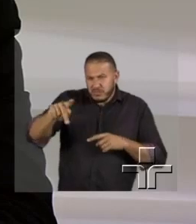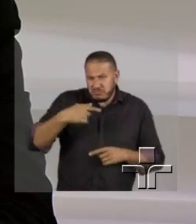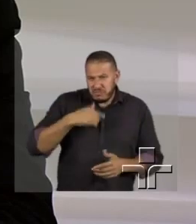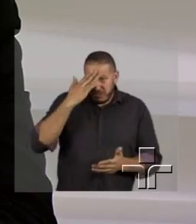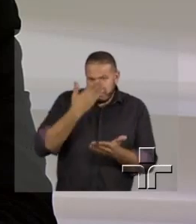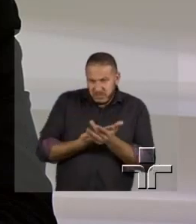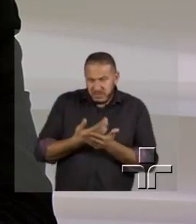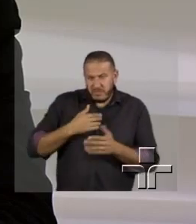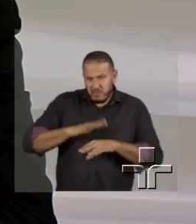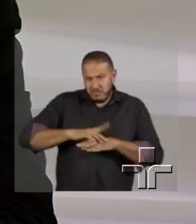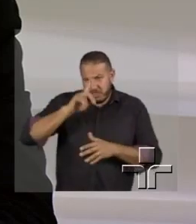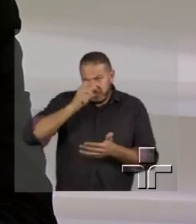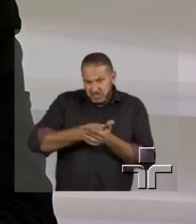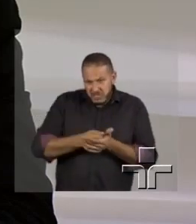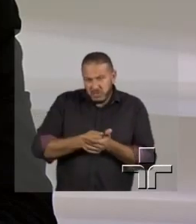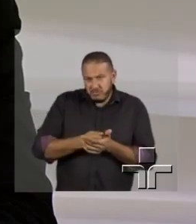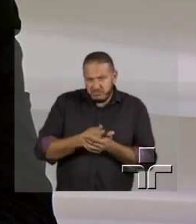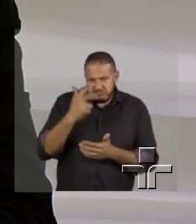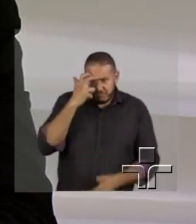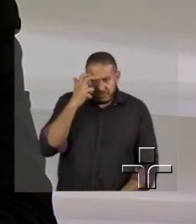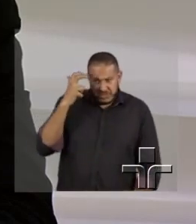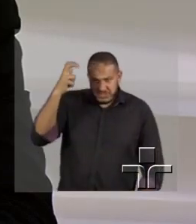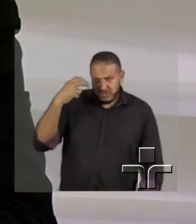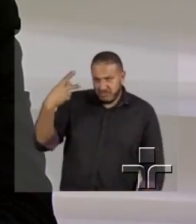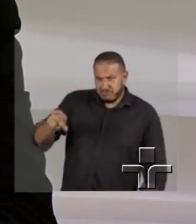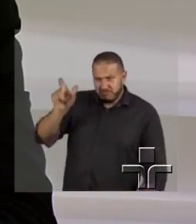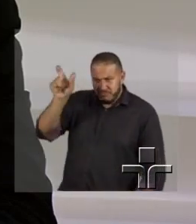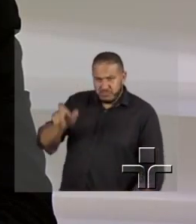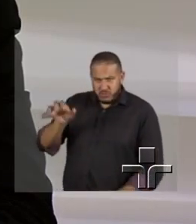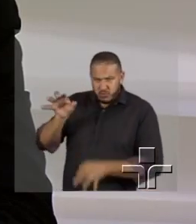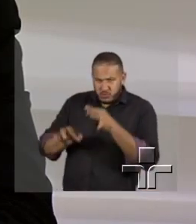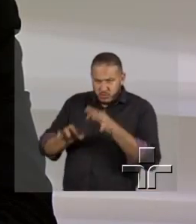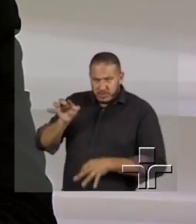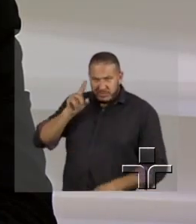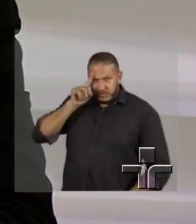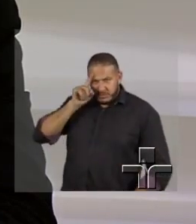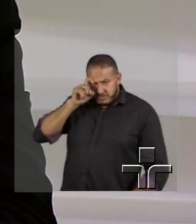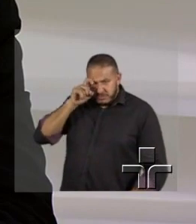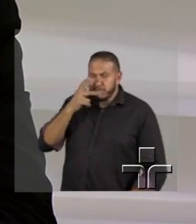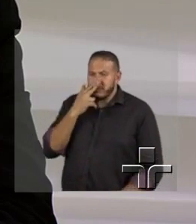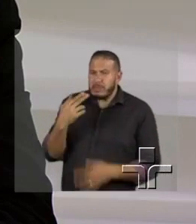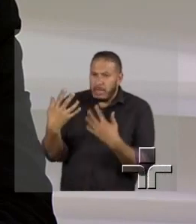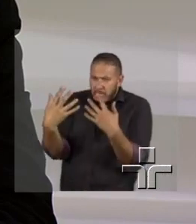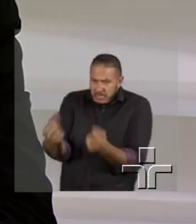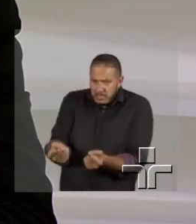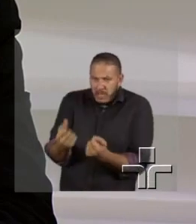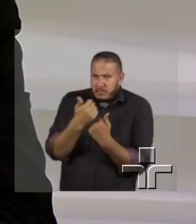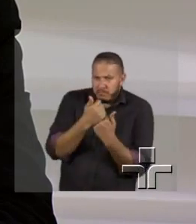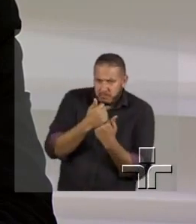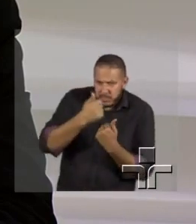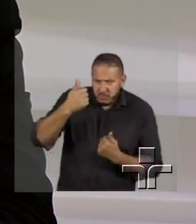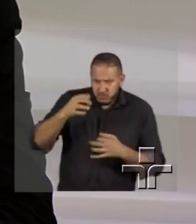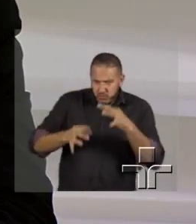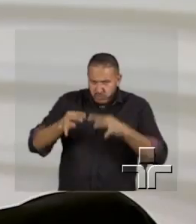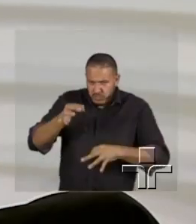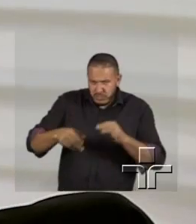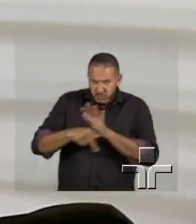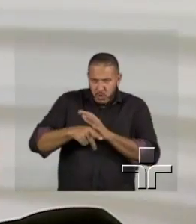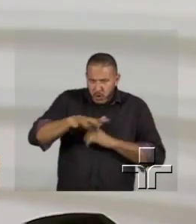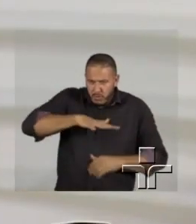à liberação desse habeas corpus. O senhor acha que, de alguma maneira, o país trata com